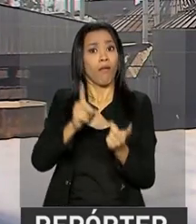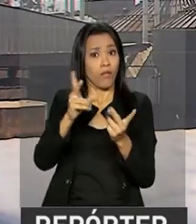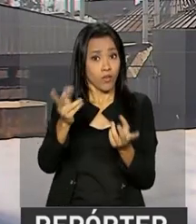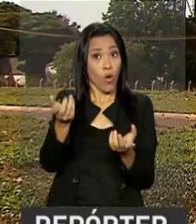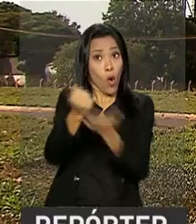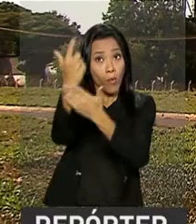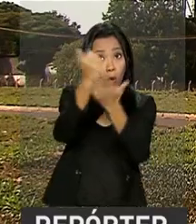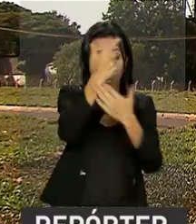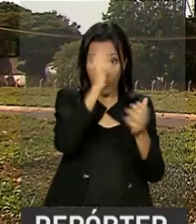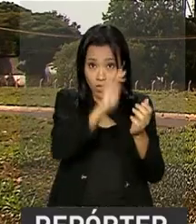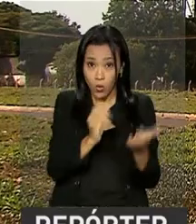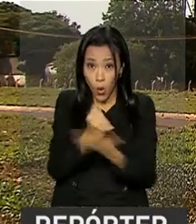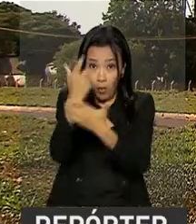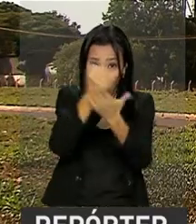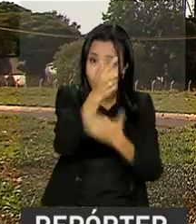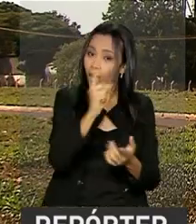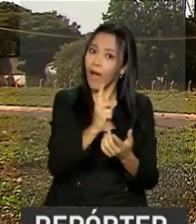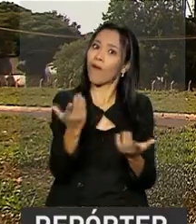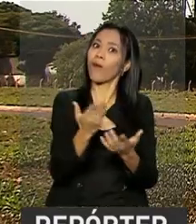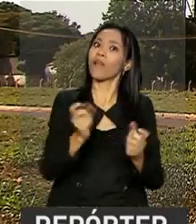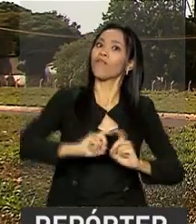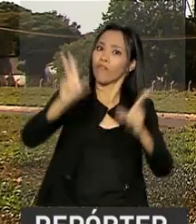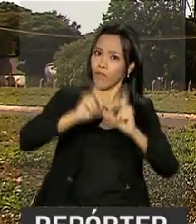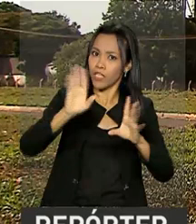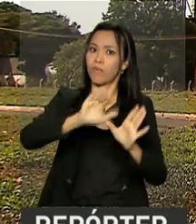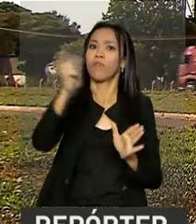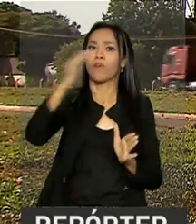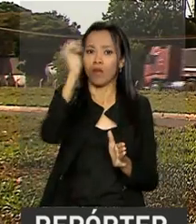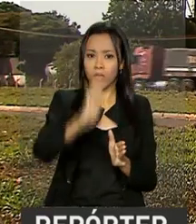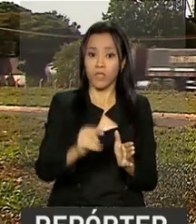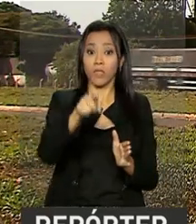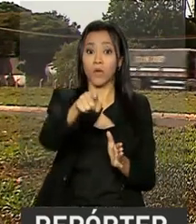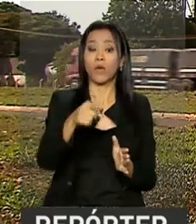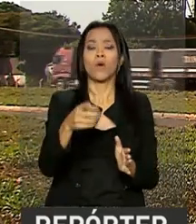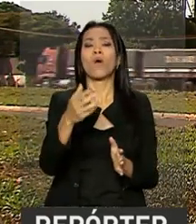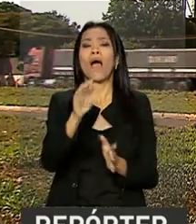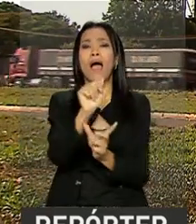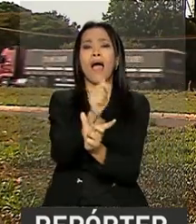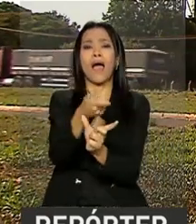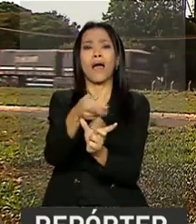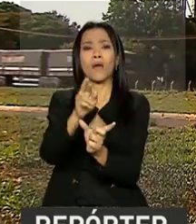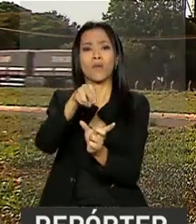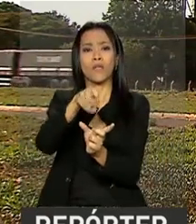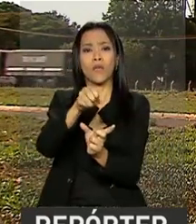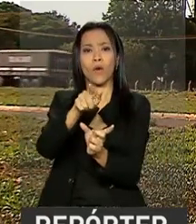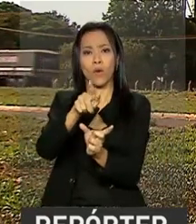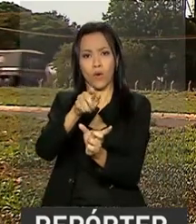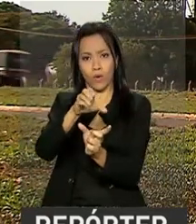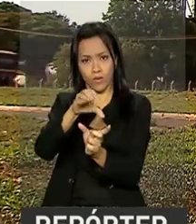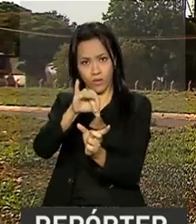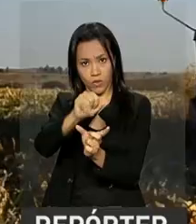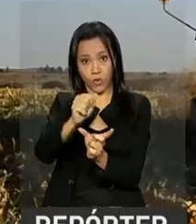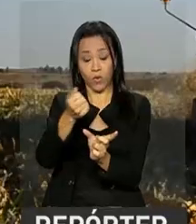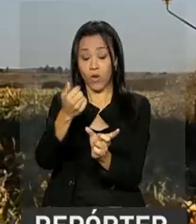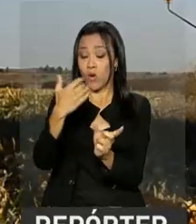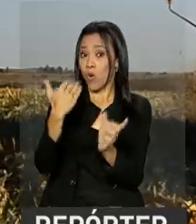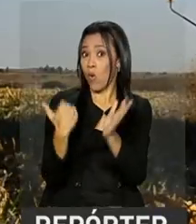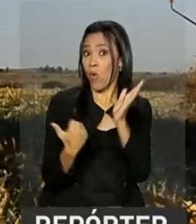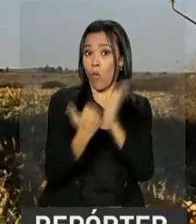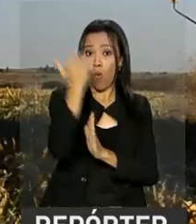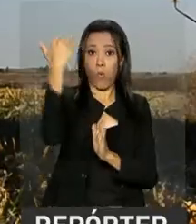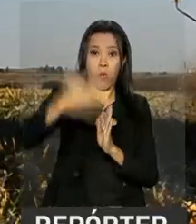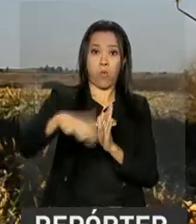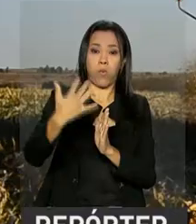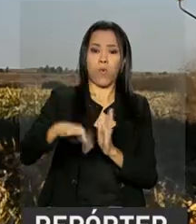alimentos as exportações do agronegócio chegaram a cerca de 9 bilhões de dólares em março deste ano ao